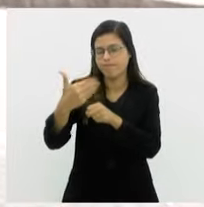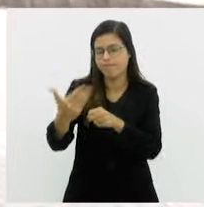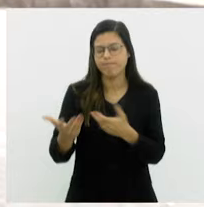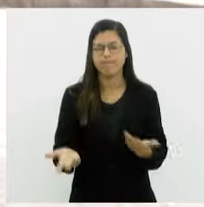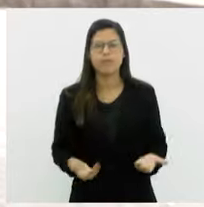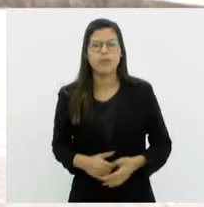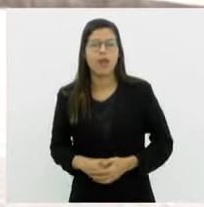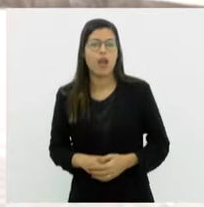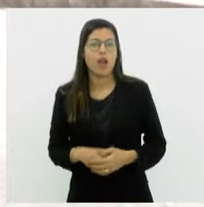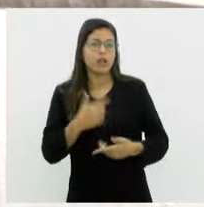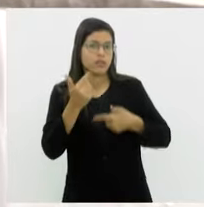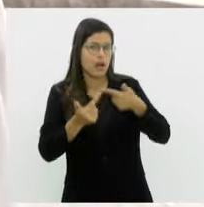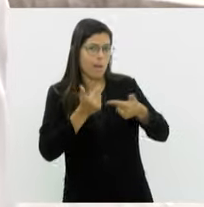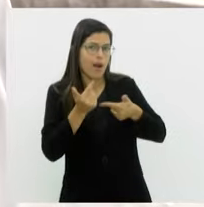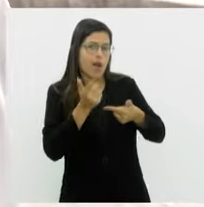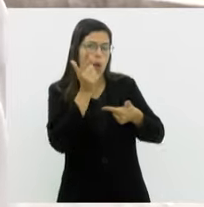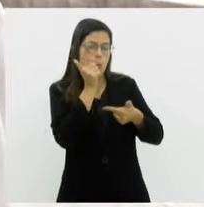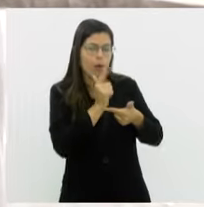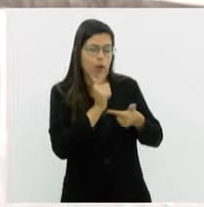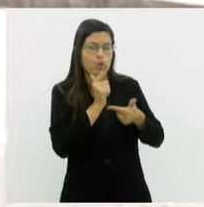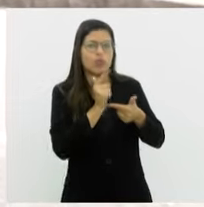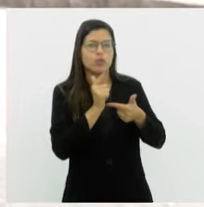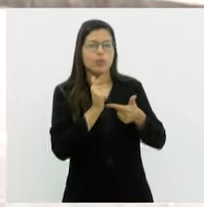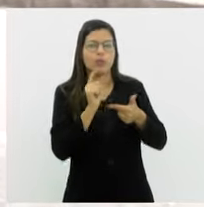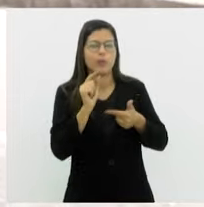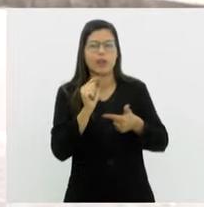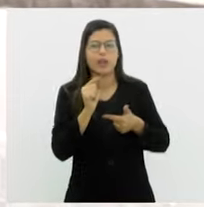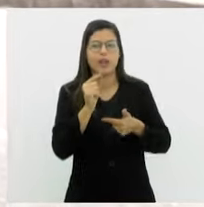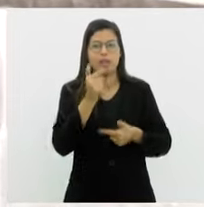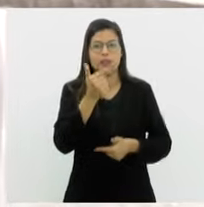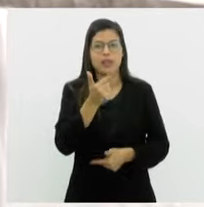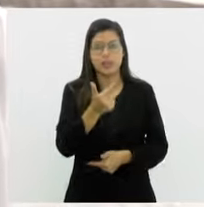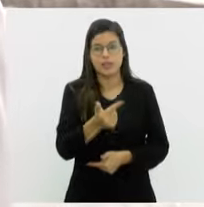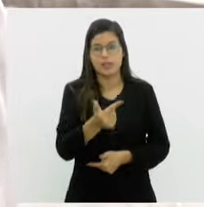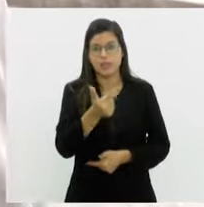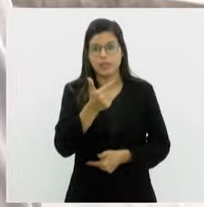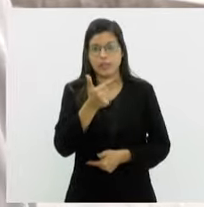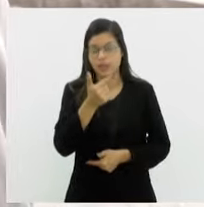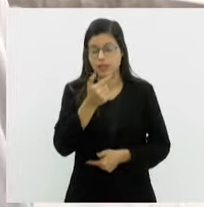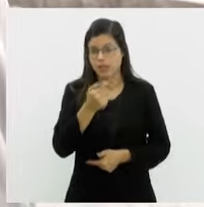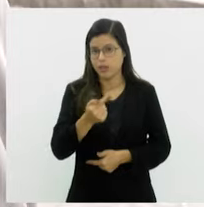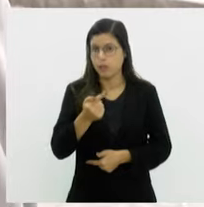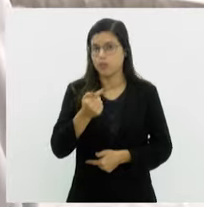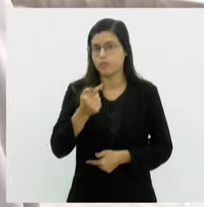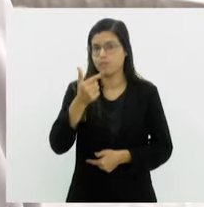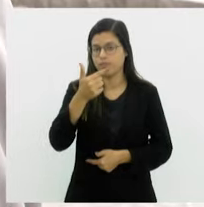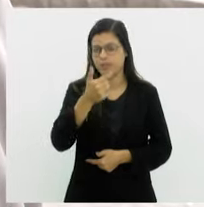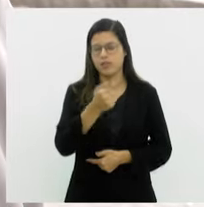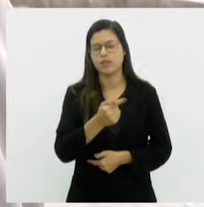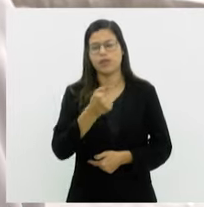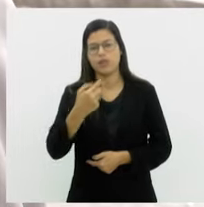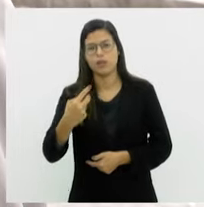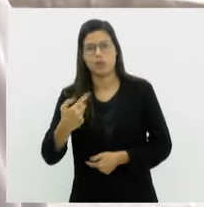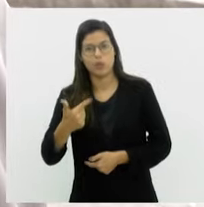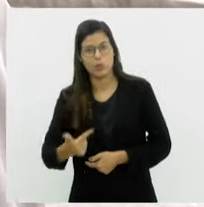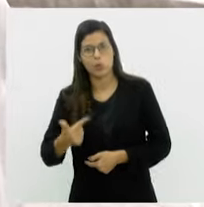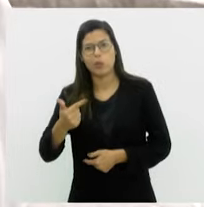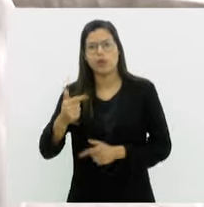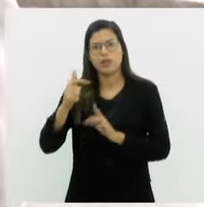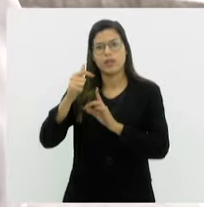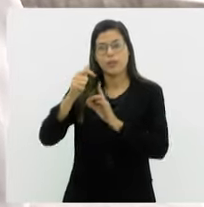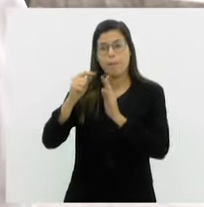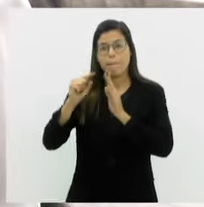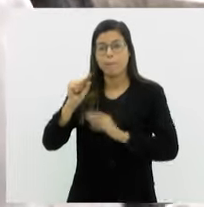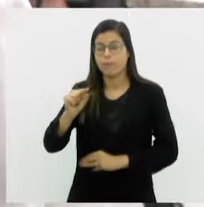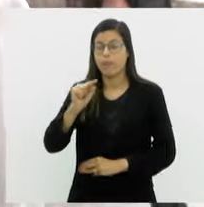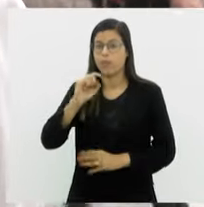manter pelo menos a média, que é de 72 mil novas empresas por ano. Assim foi em 21, 22 e 23.